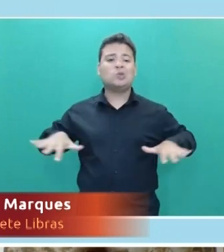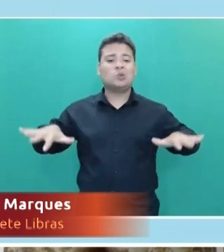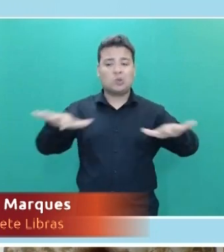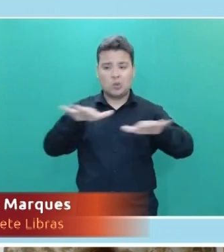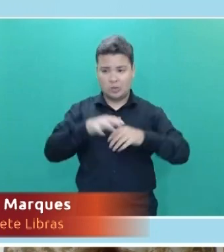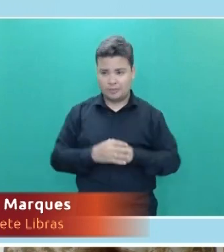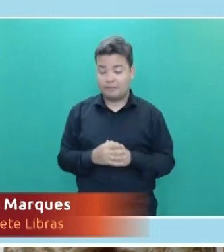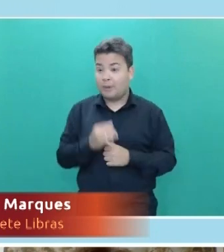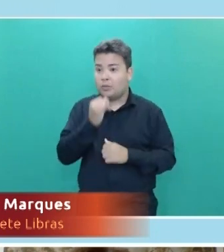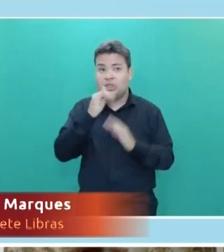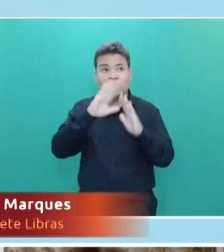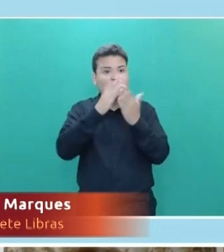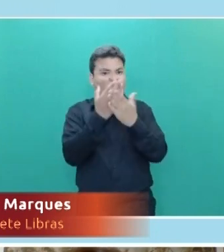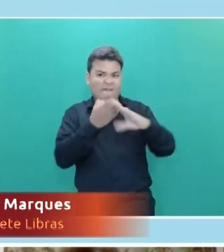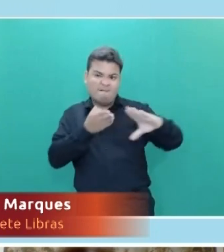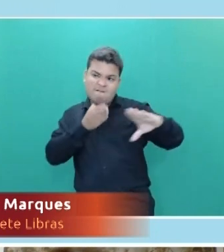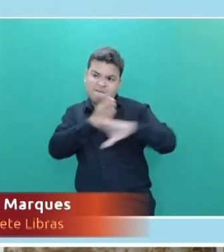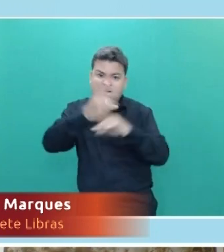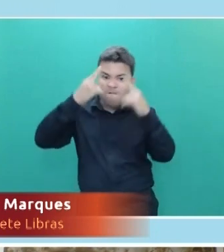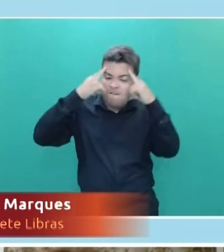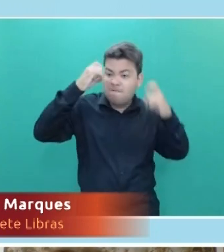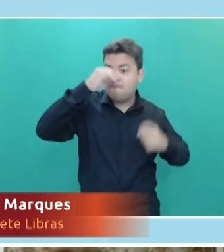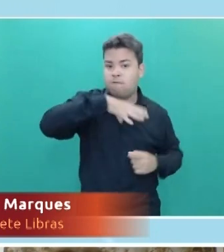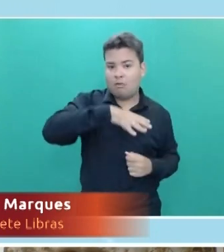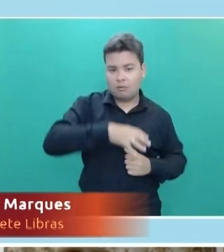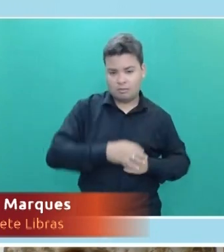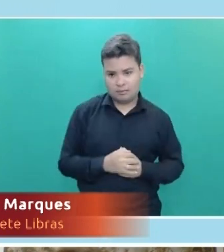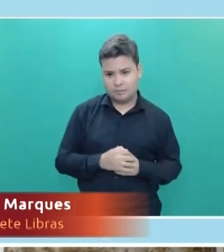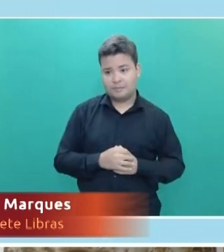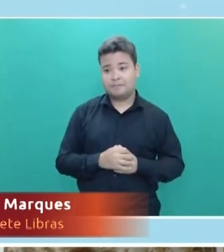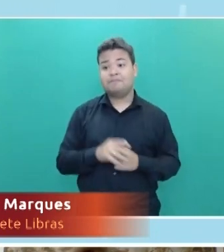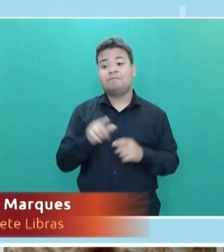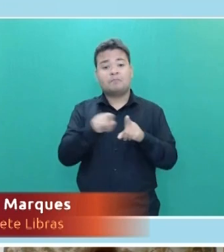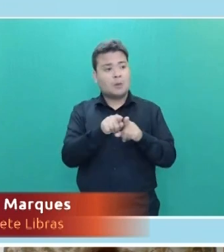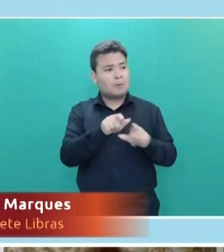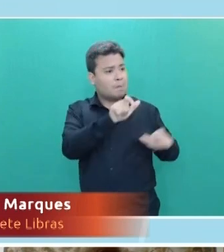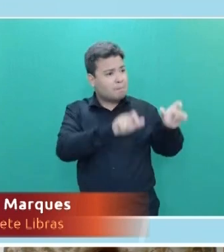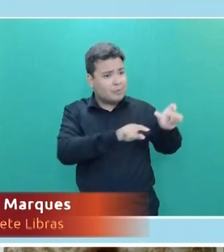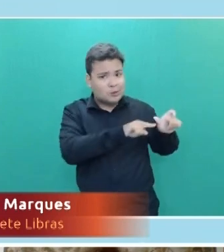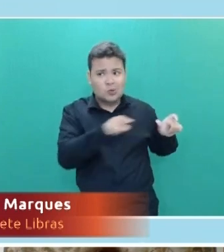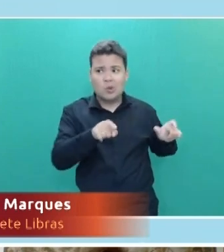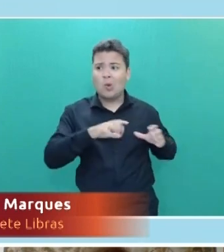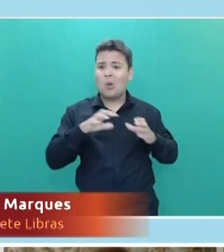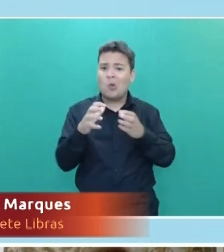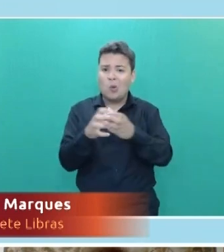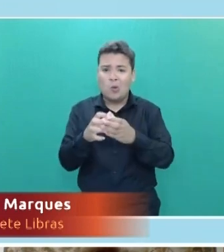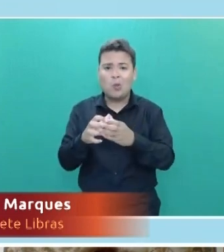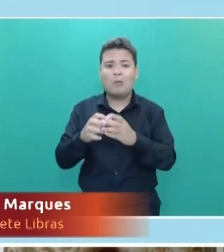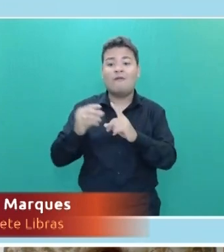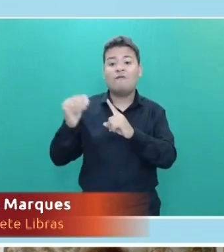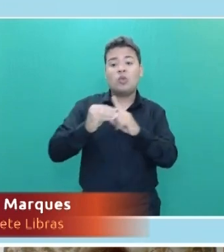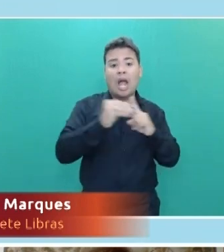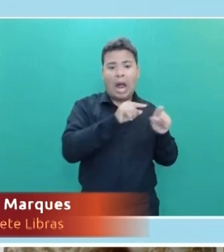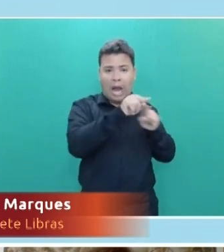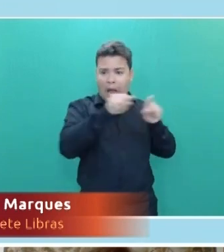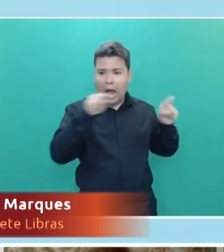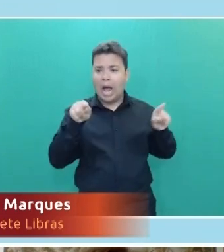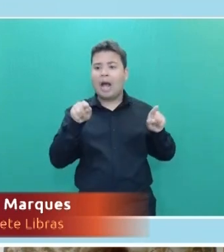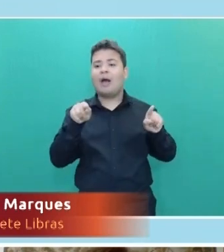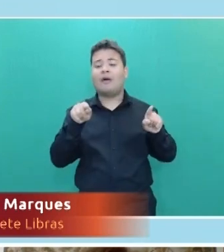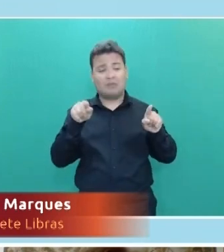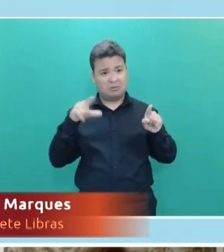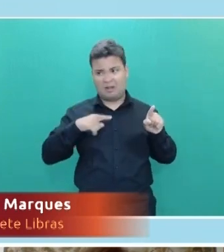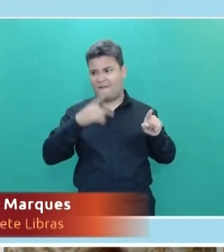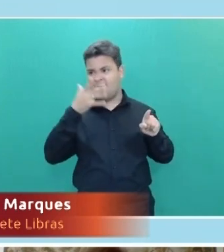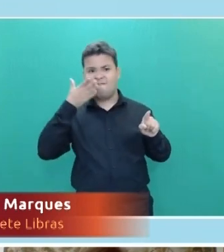às escolas, mas às pessoas e aos grupos vulneráveis, né, que possam estar na linha de frente desse discurso de